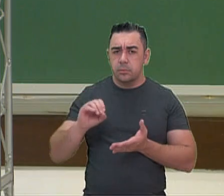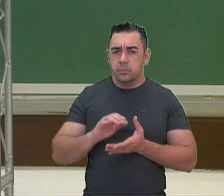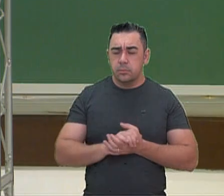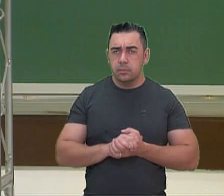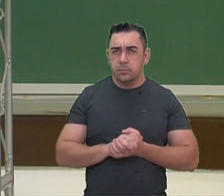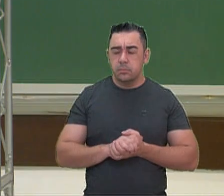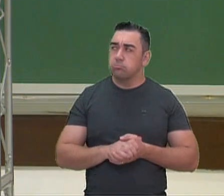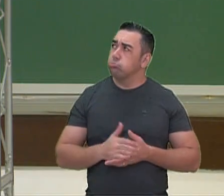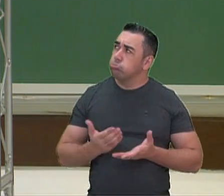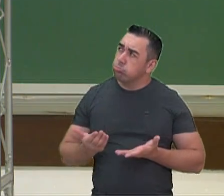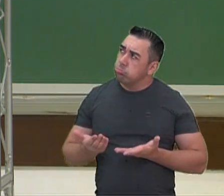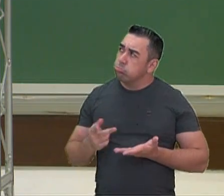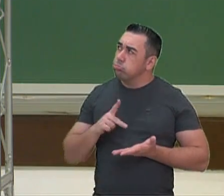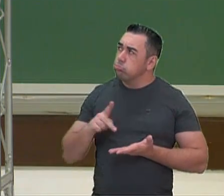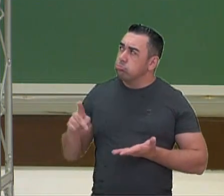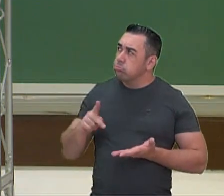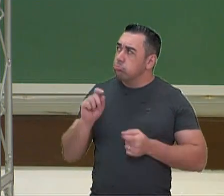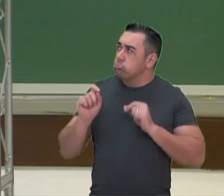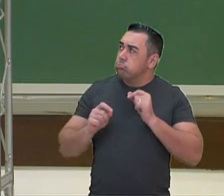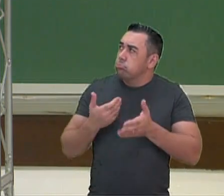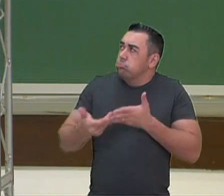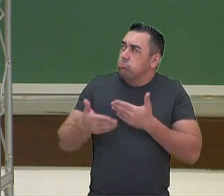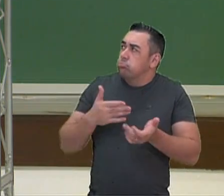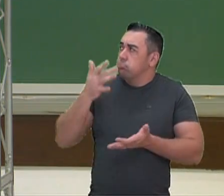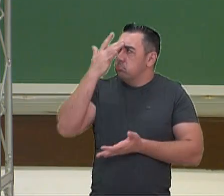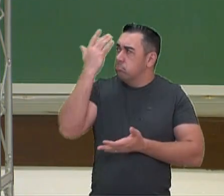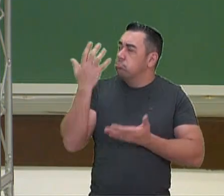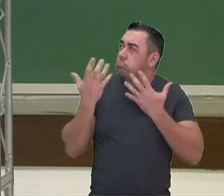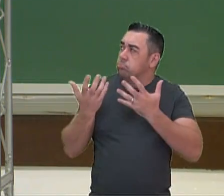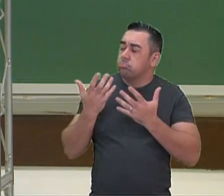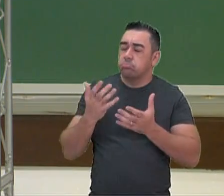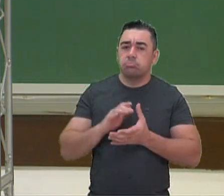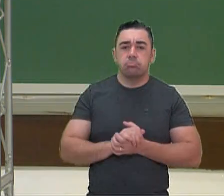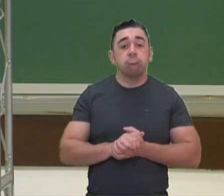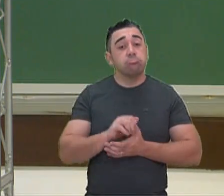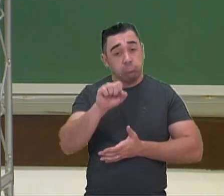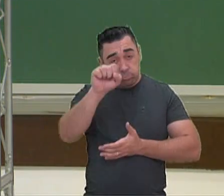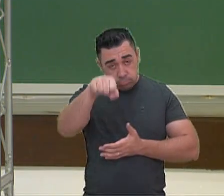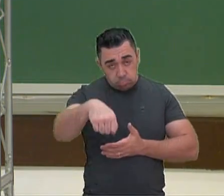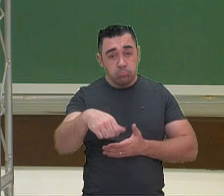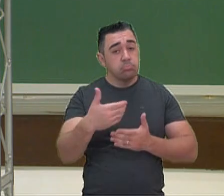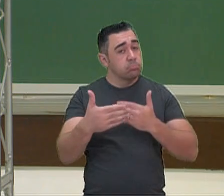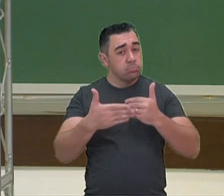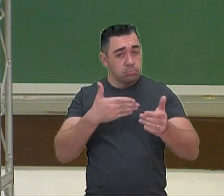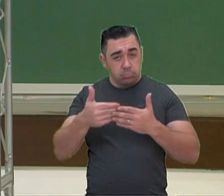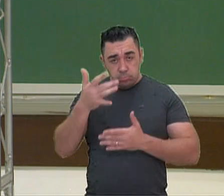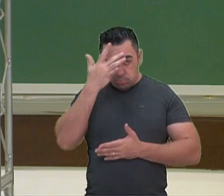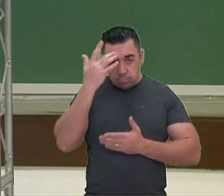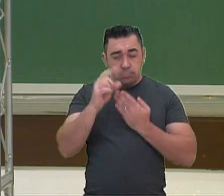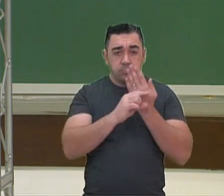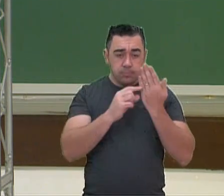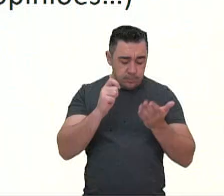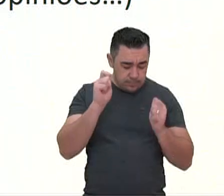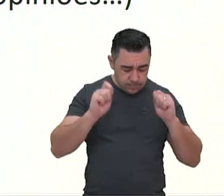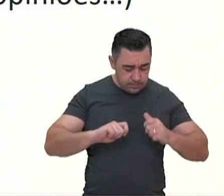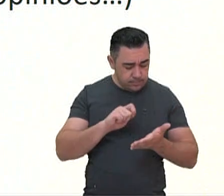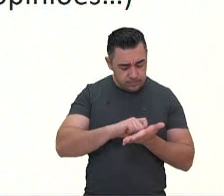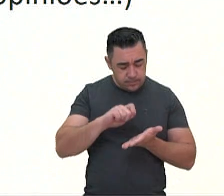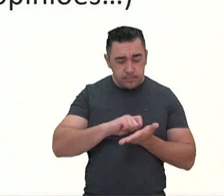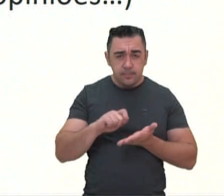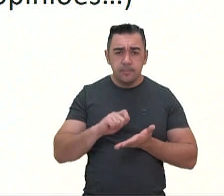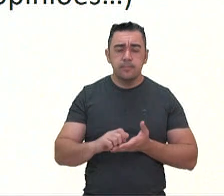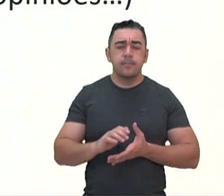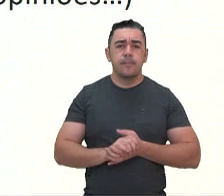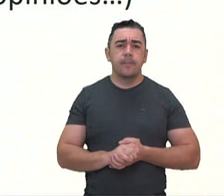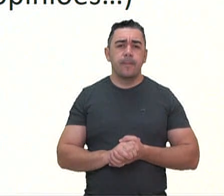A professora. Quem quiser, qualquer pessoa. Sim, qualquer pessoa produz. Quais são